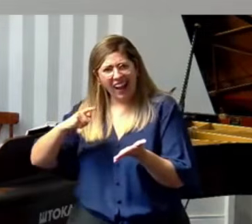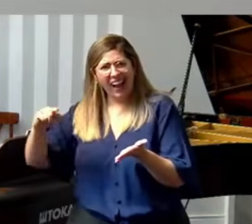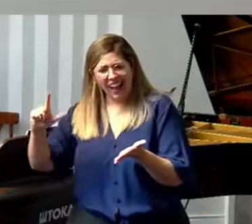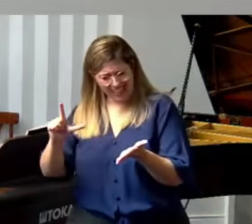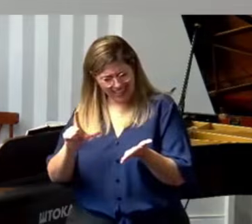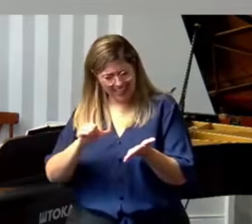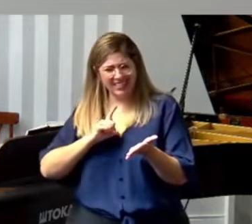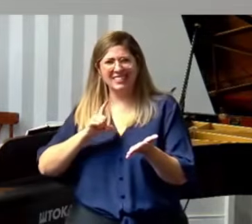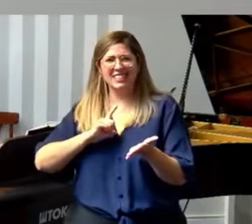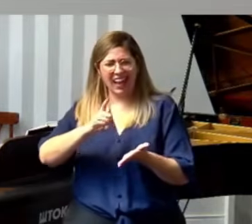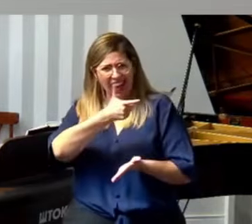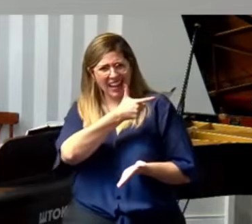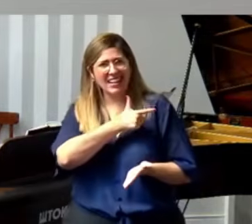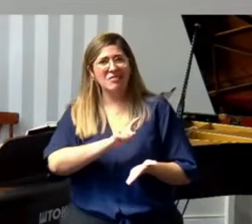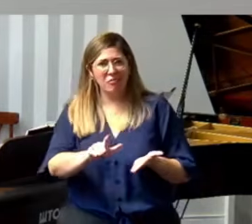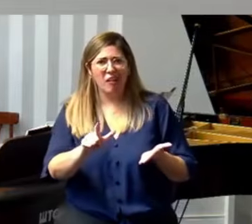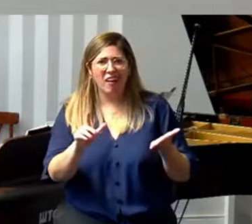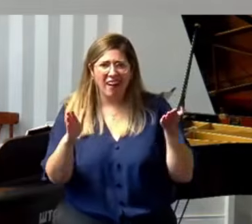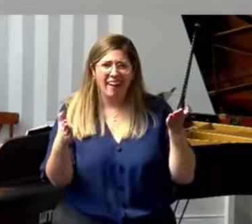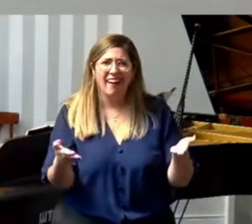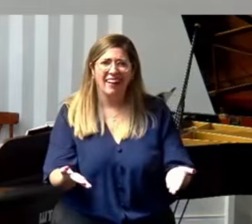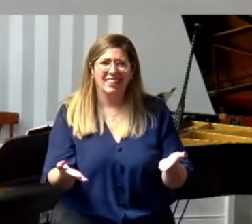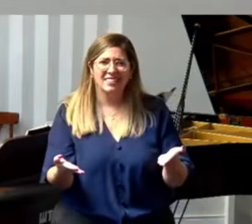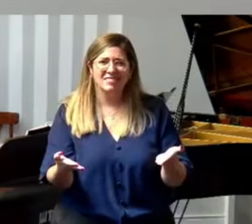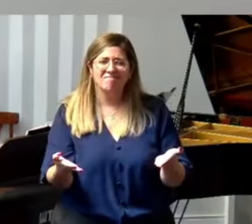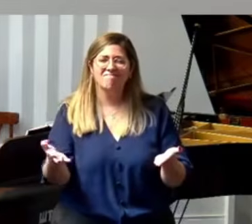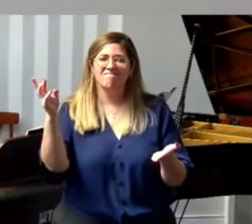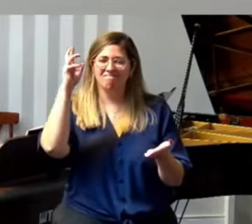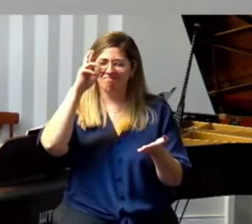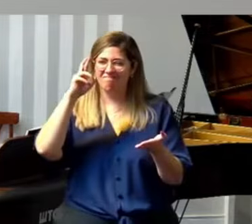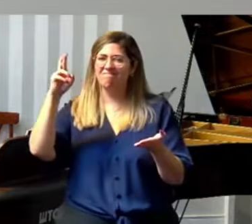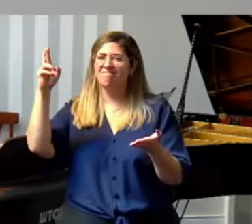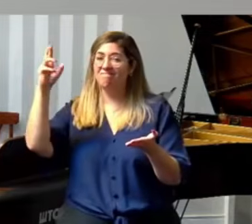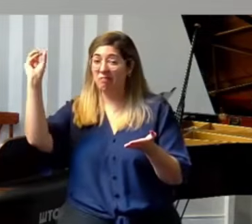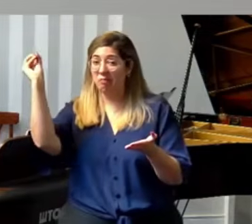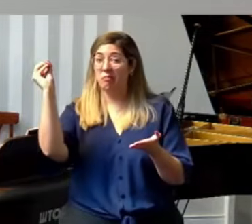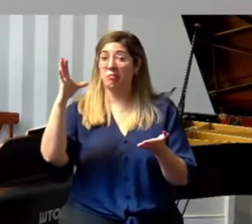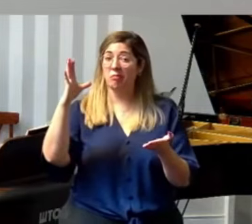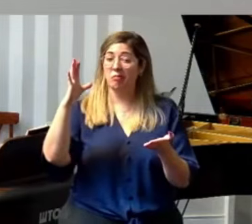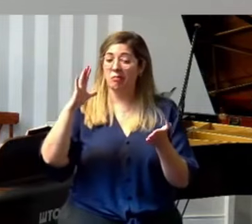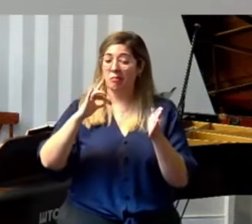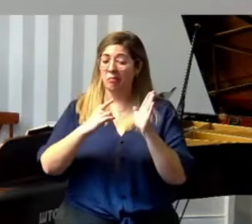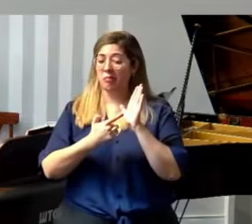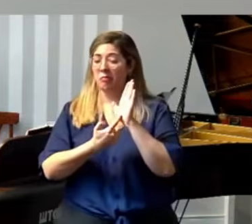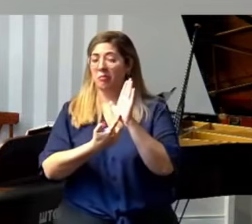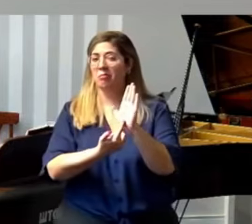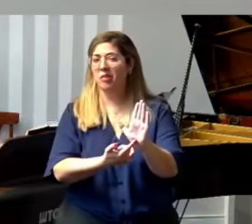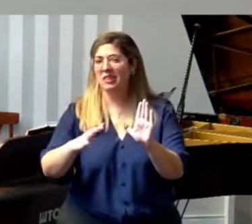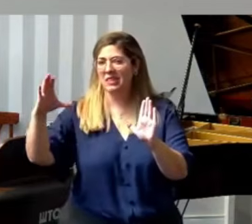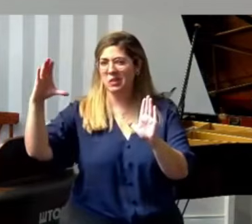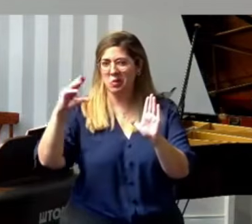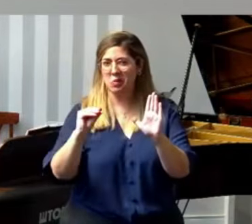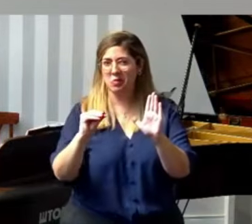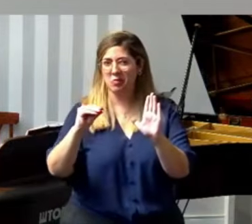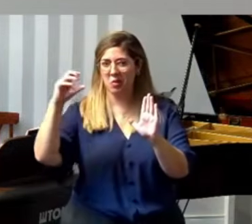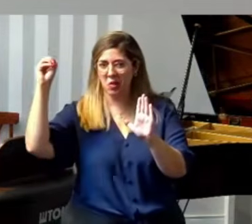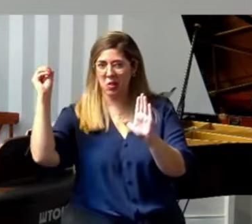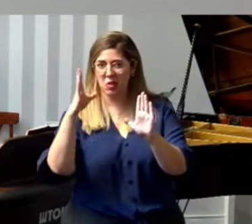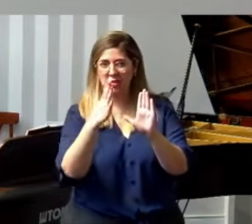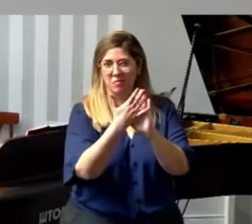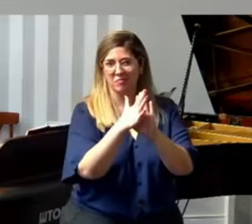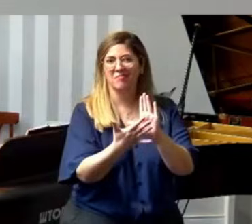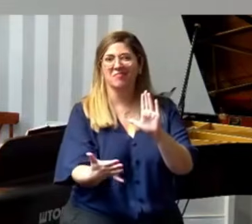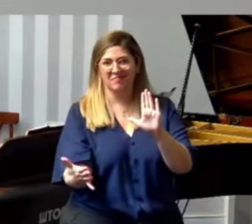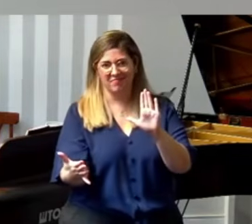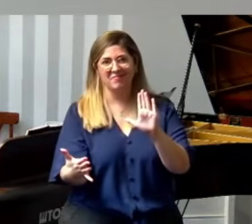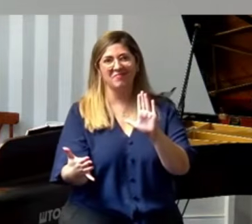amaldiçoada, para ali trabalhar, o que o Senhor está fazendo é colocando uma luz no meio das trevas.